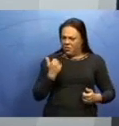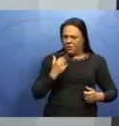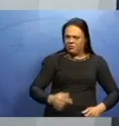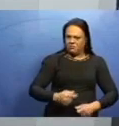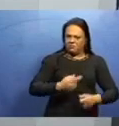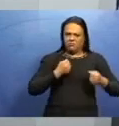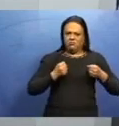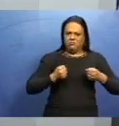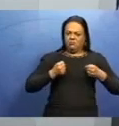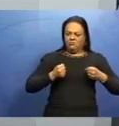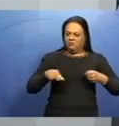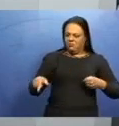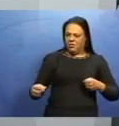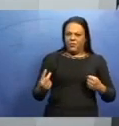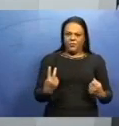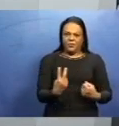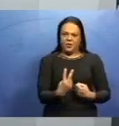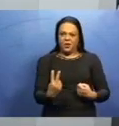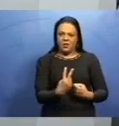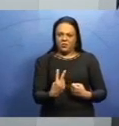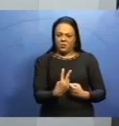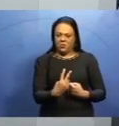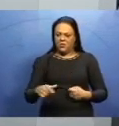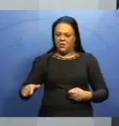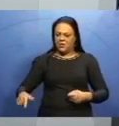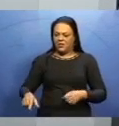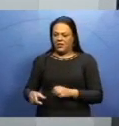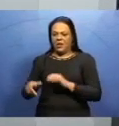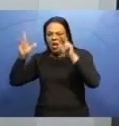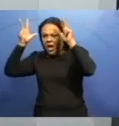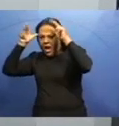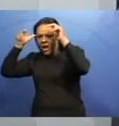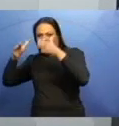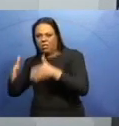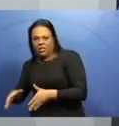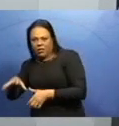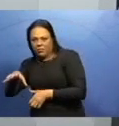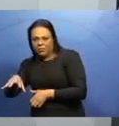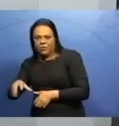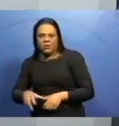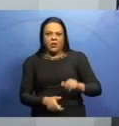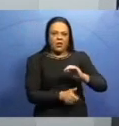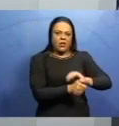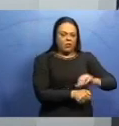que eles estão no mesmo posicionamento, a tartaruga e a lebre.